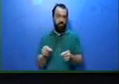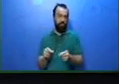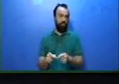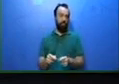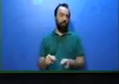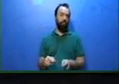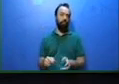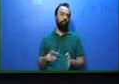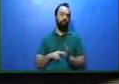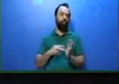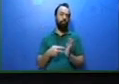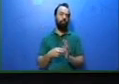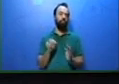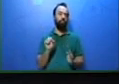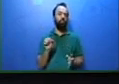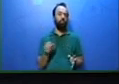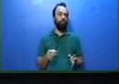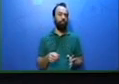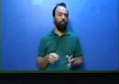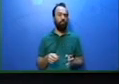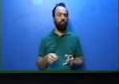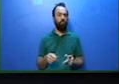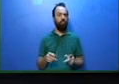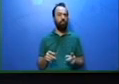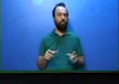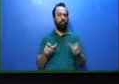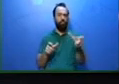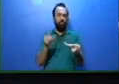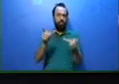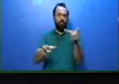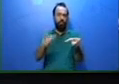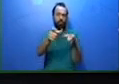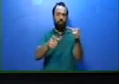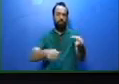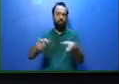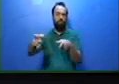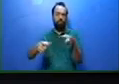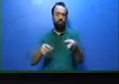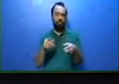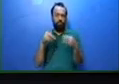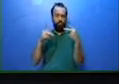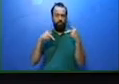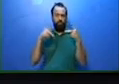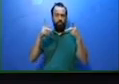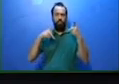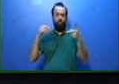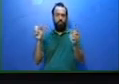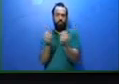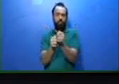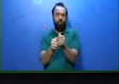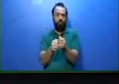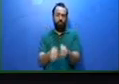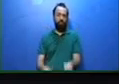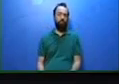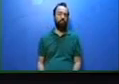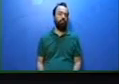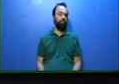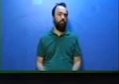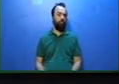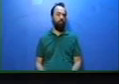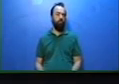que significa isso? A fala de mais de um personagem, todo mundo falando ao mesmo tempo, a mesma